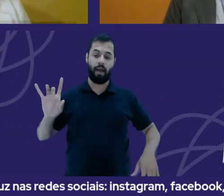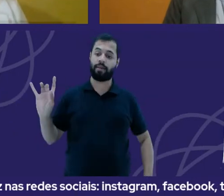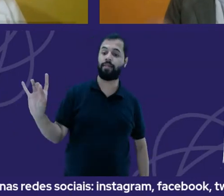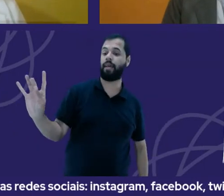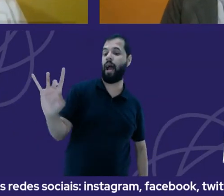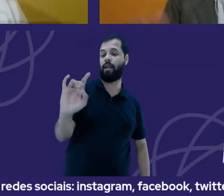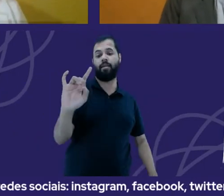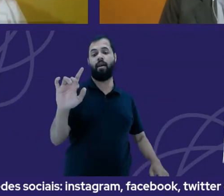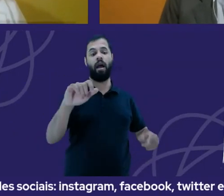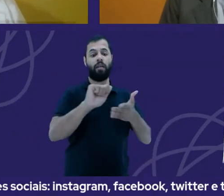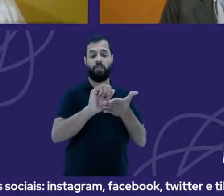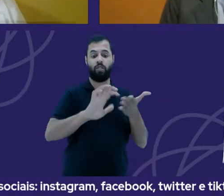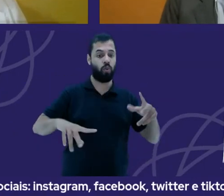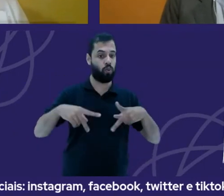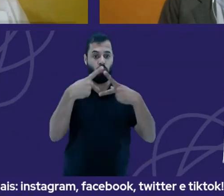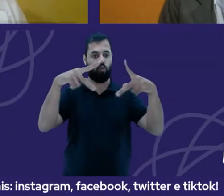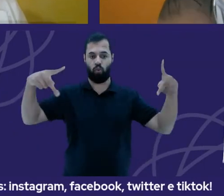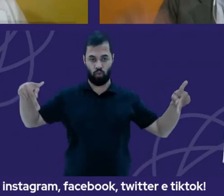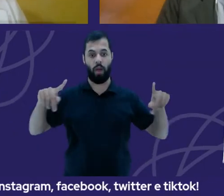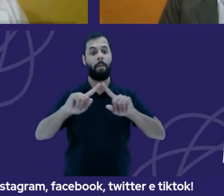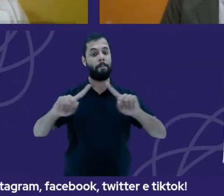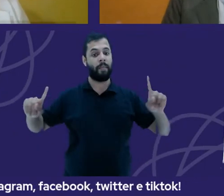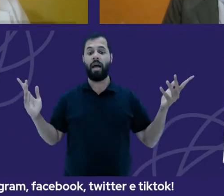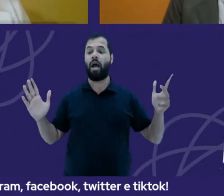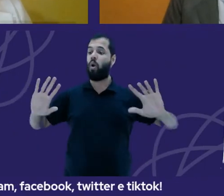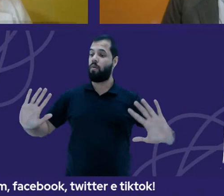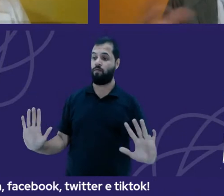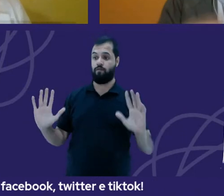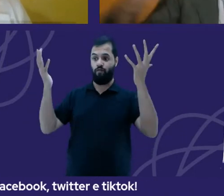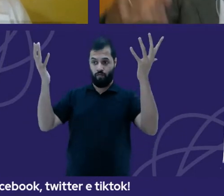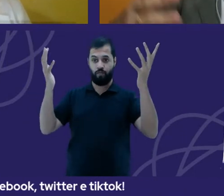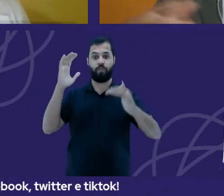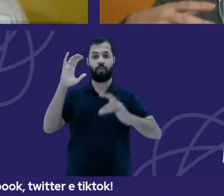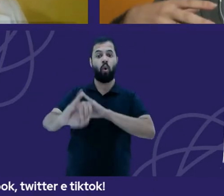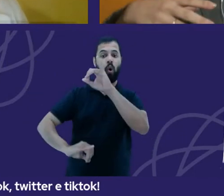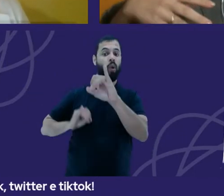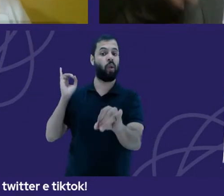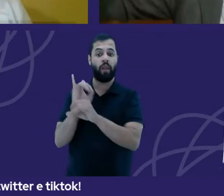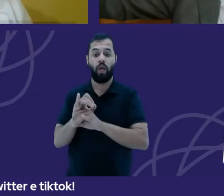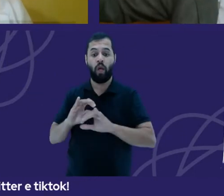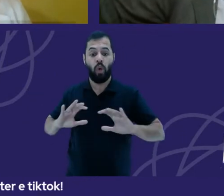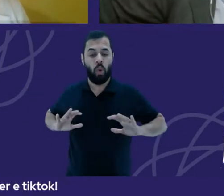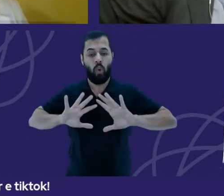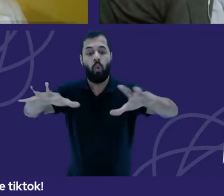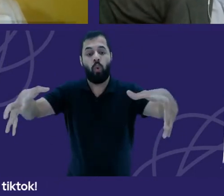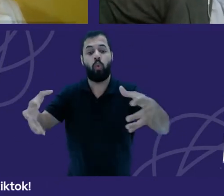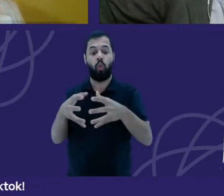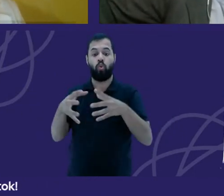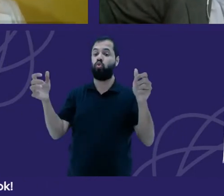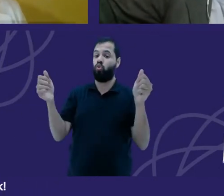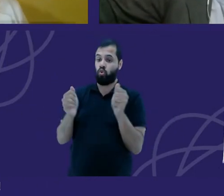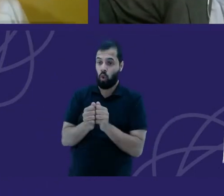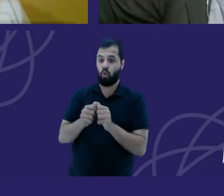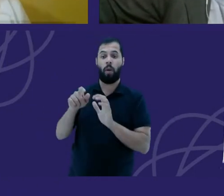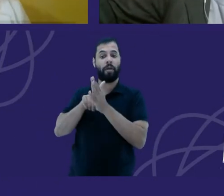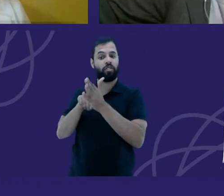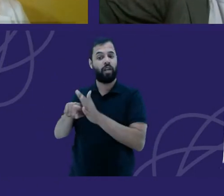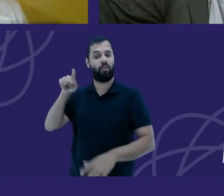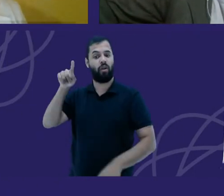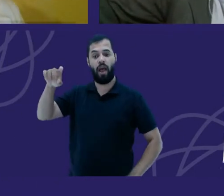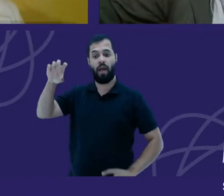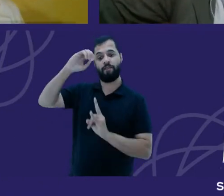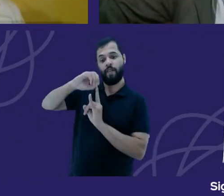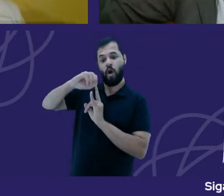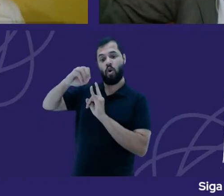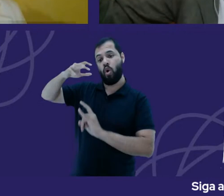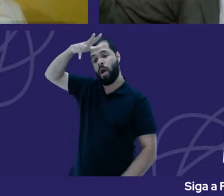Agora, com o evento online, é tudo junto. Pesquisadores da Fiocruz Amazonas podem fazer uma